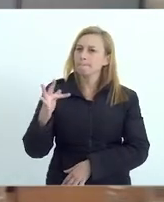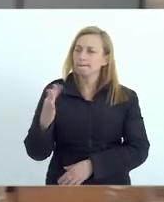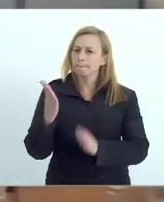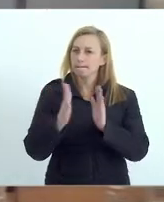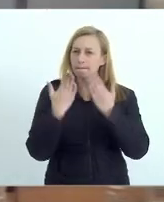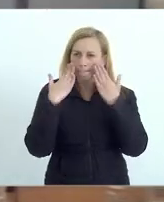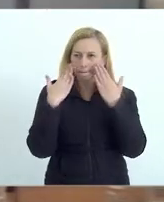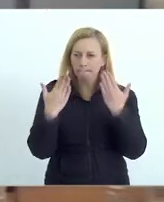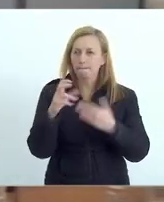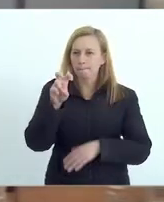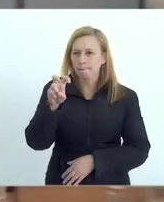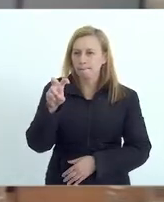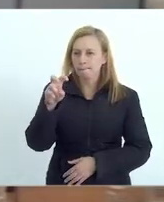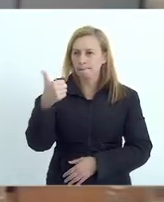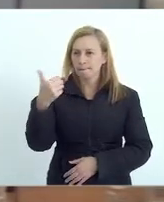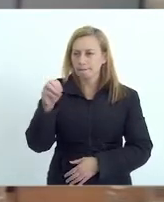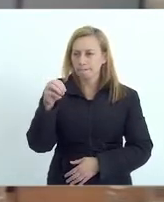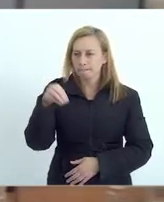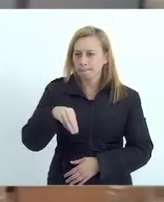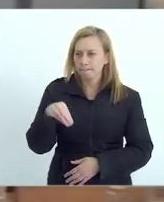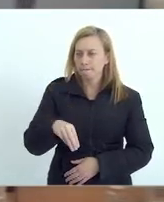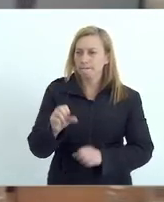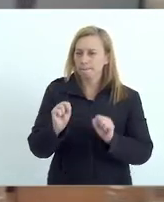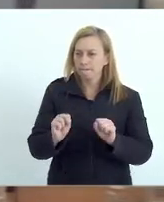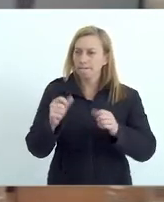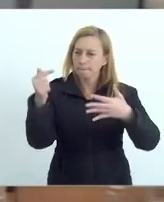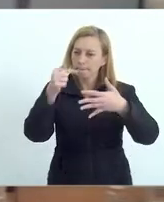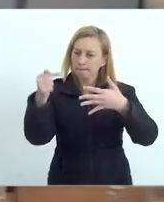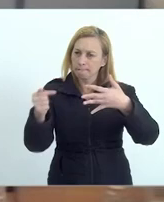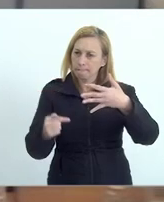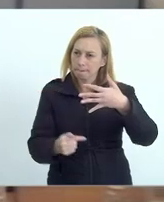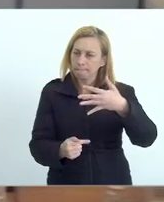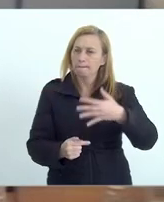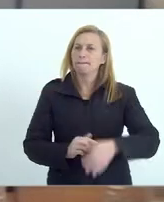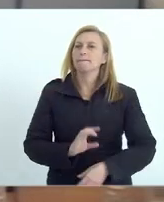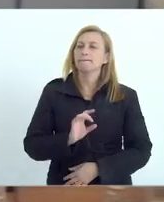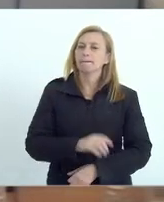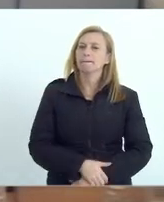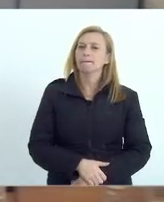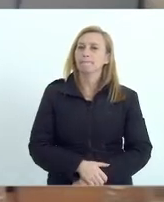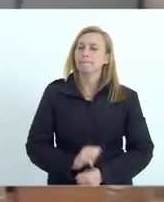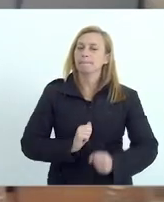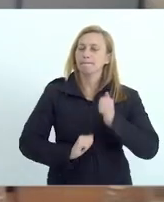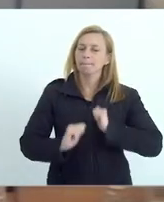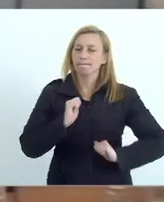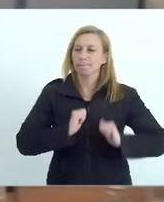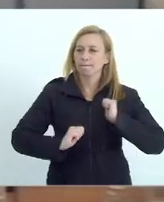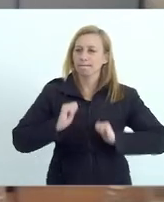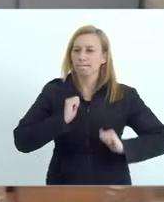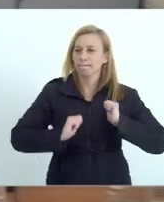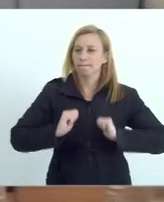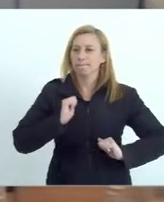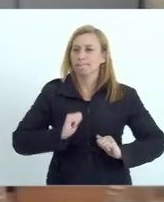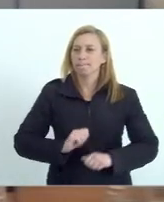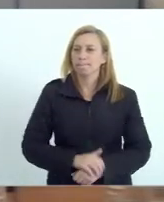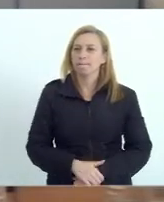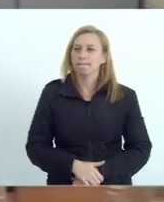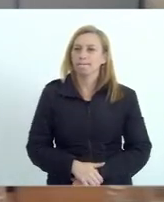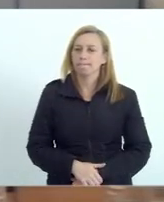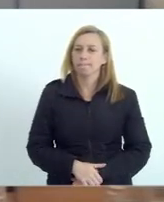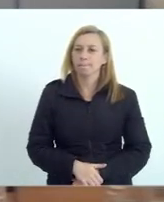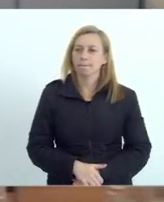apresentação de cinco dez minutos que vai poder. A todos os anseios né